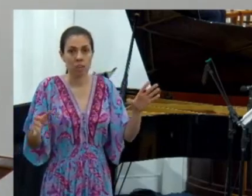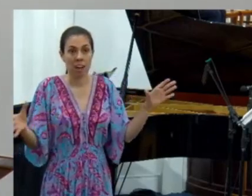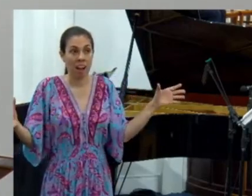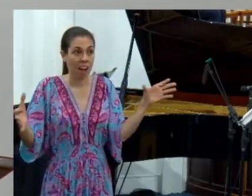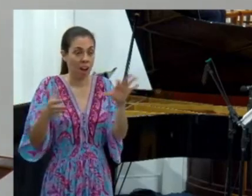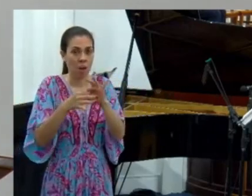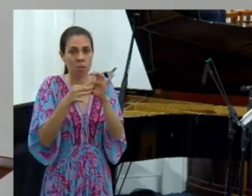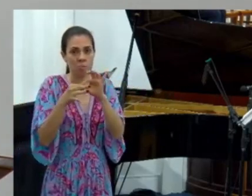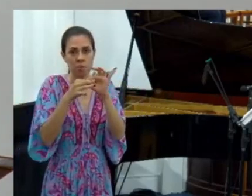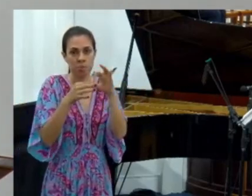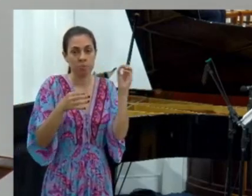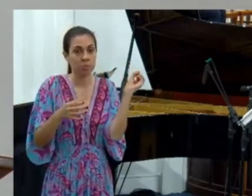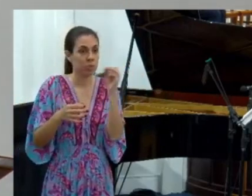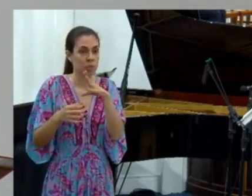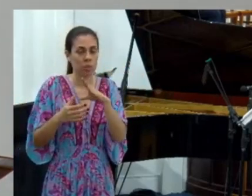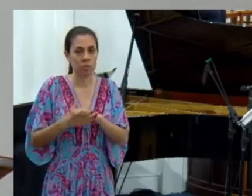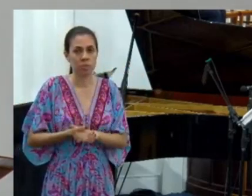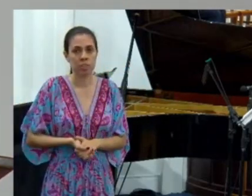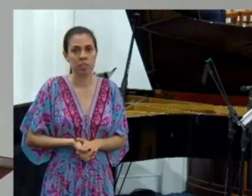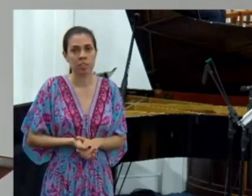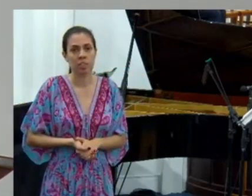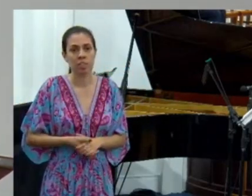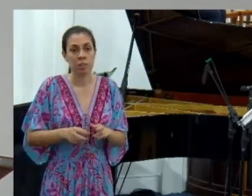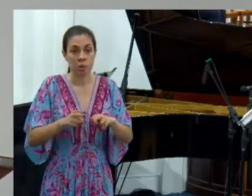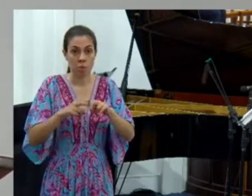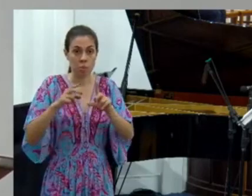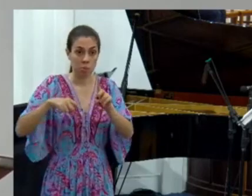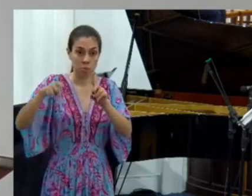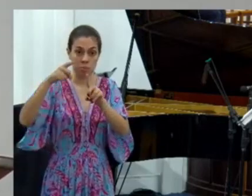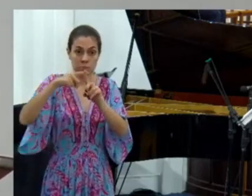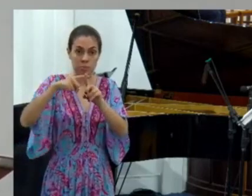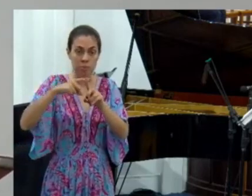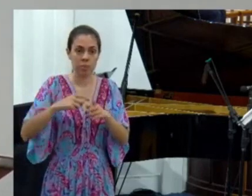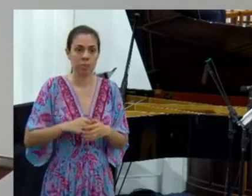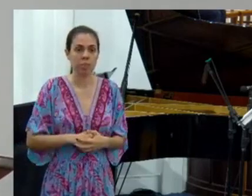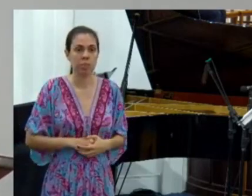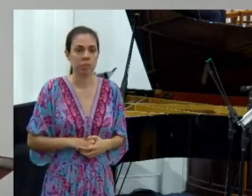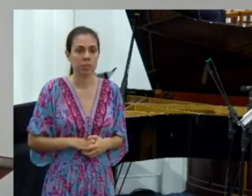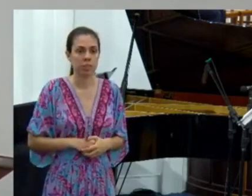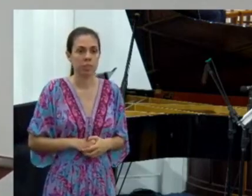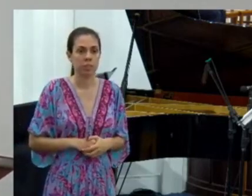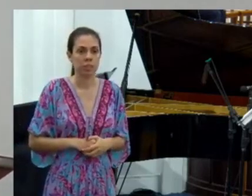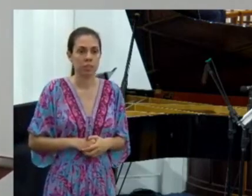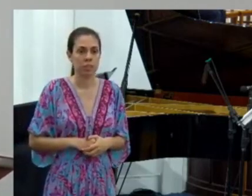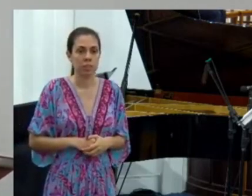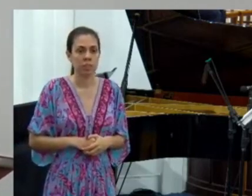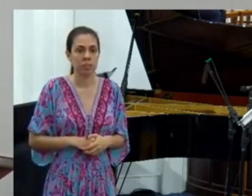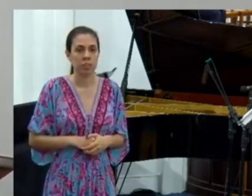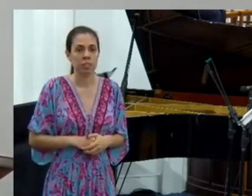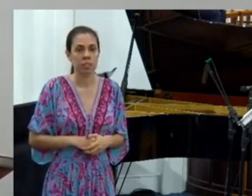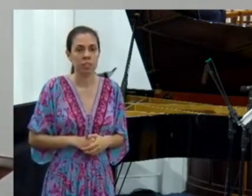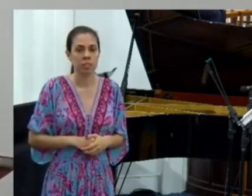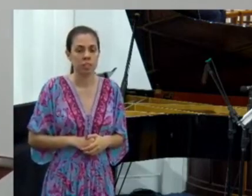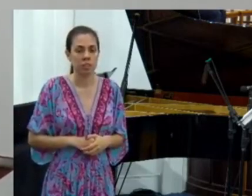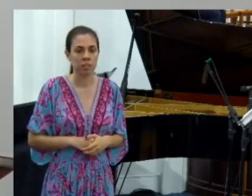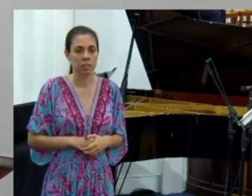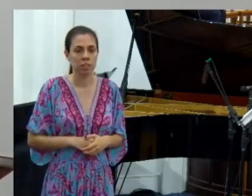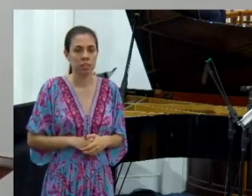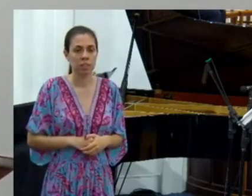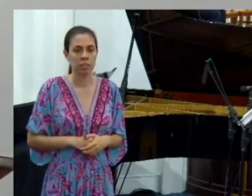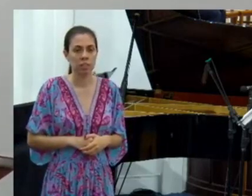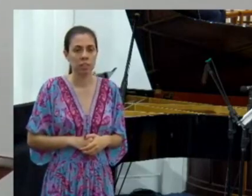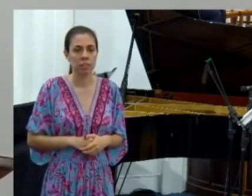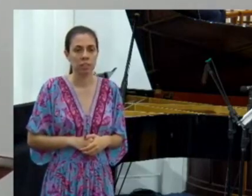conta da cruz de Cristo, tinha se estabelecido de uma forma tal que é como se nós estivéssemos no Santo dos